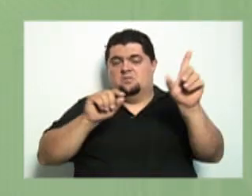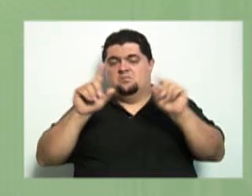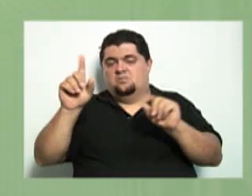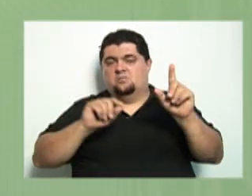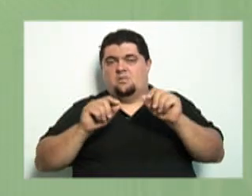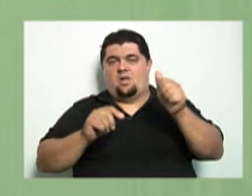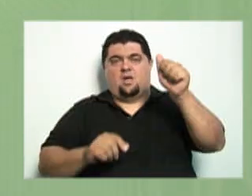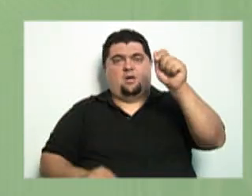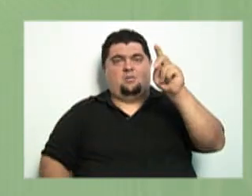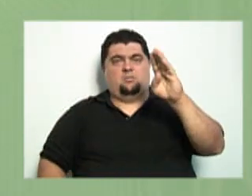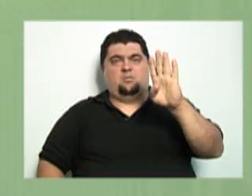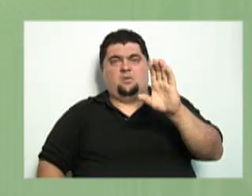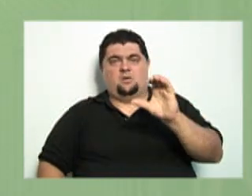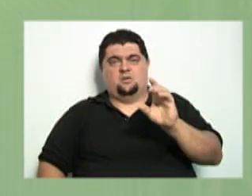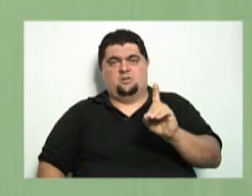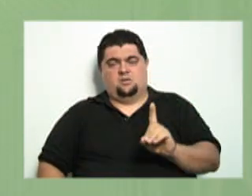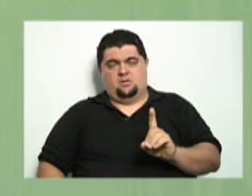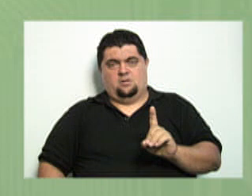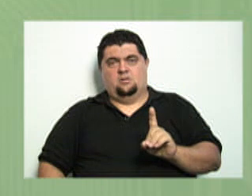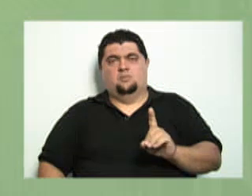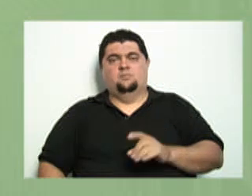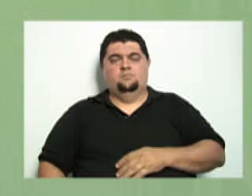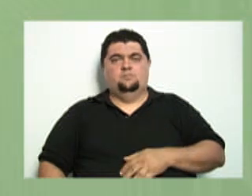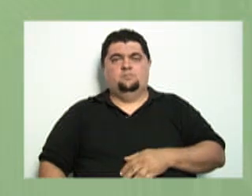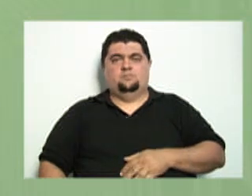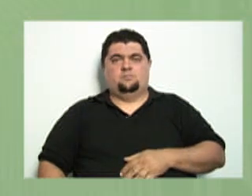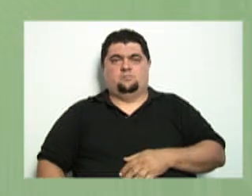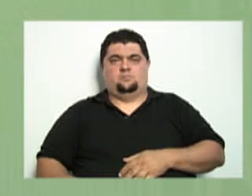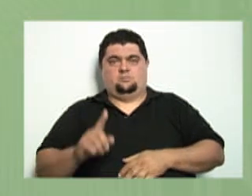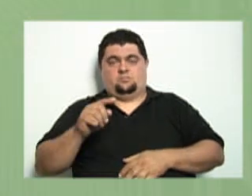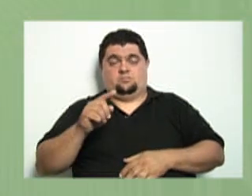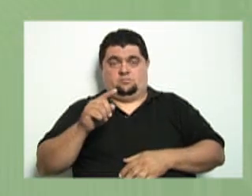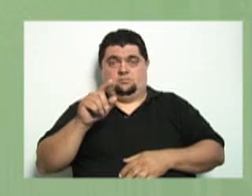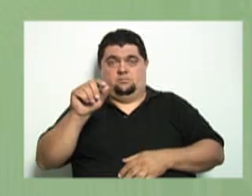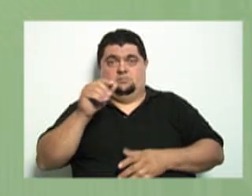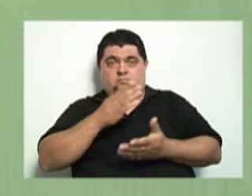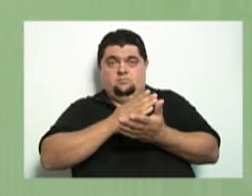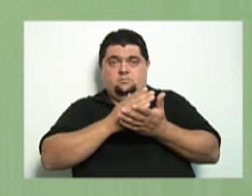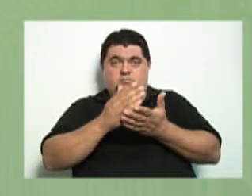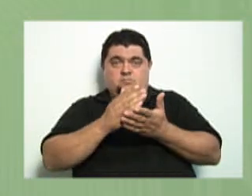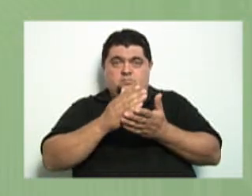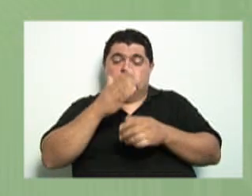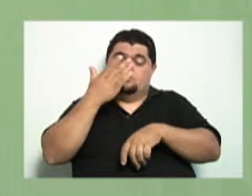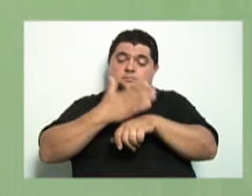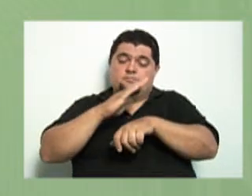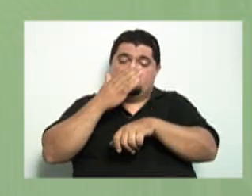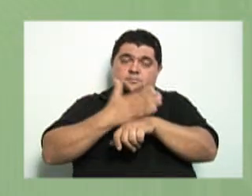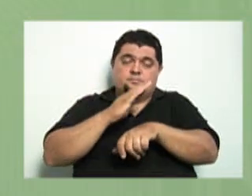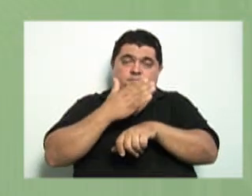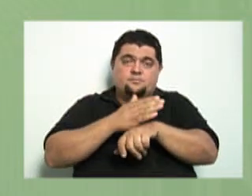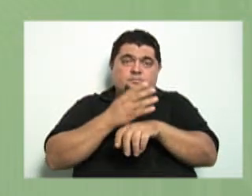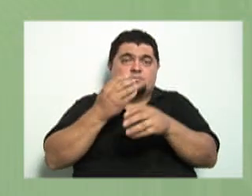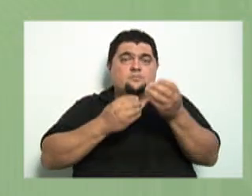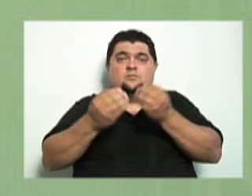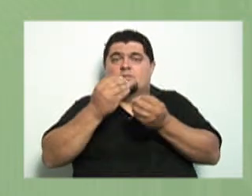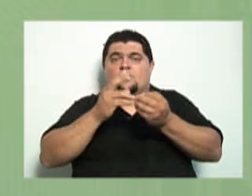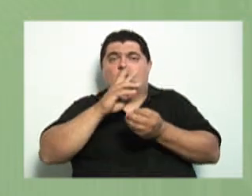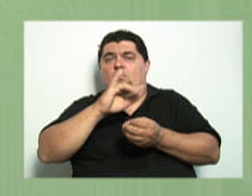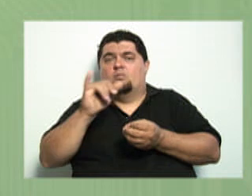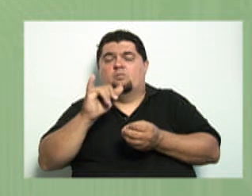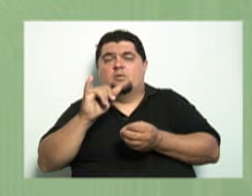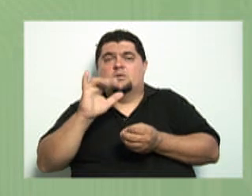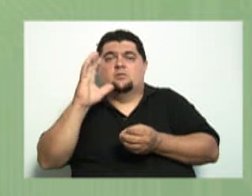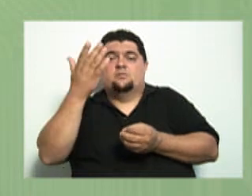as respostas são sempre uma das 5 questões. Então, a ideia aqui é que você comece treinando um pouco como que vai ser a